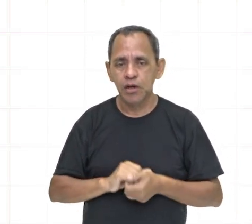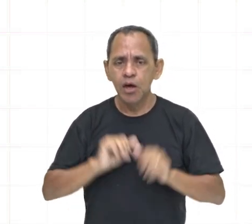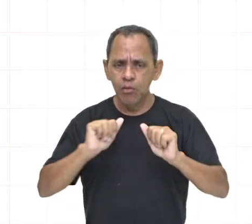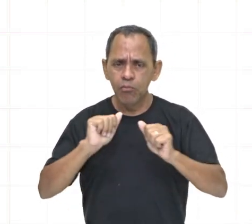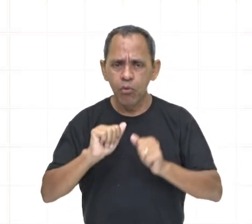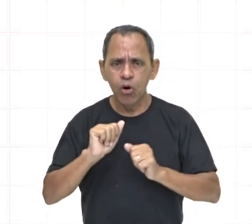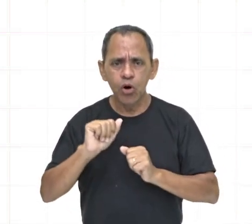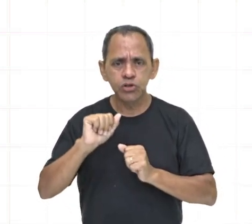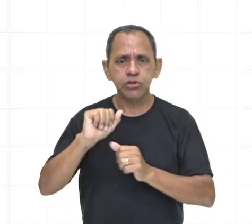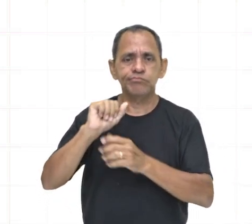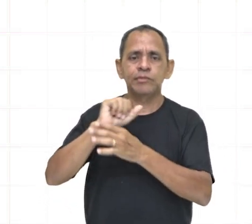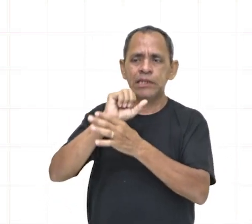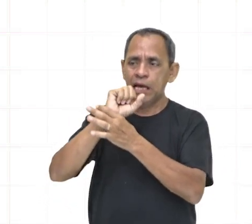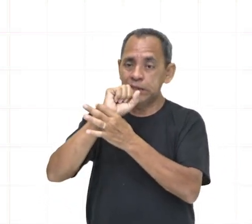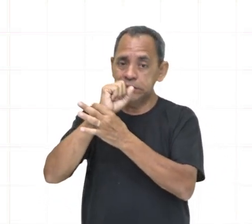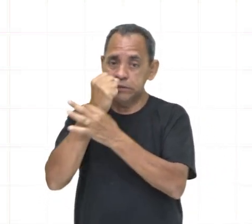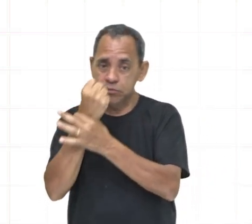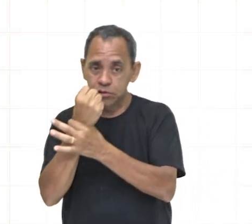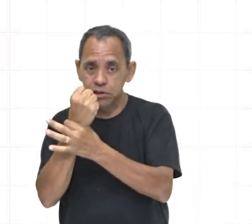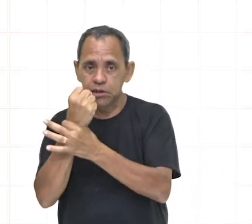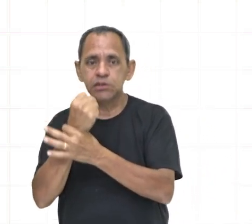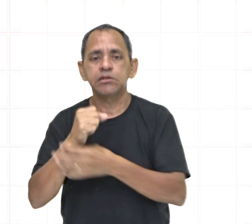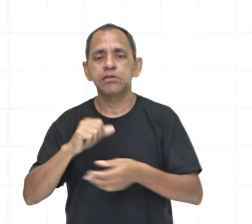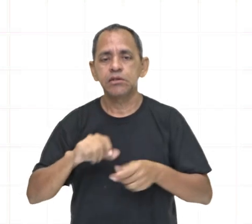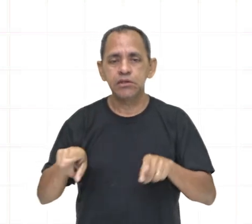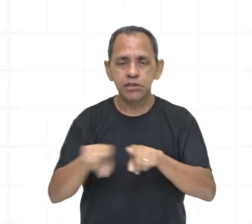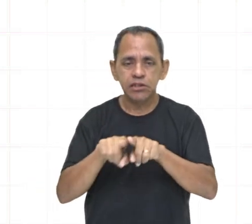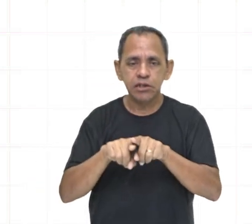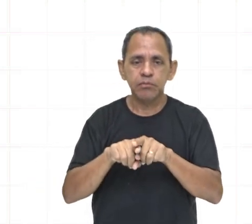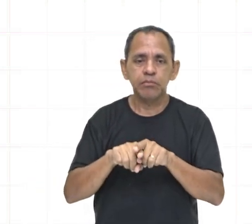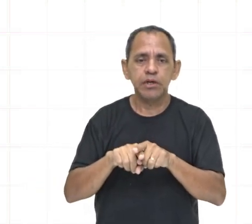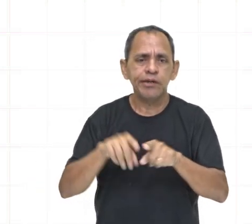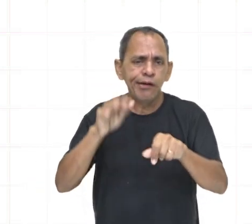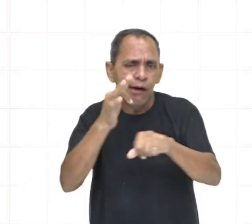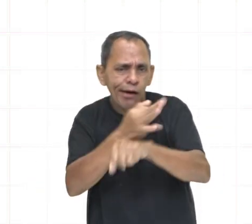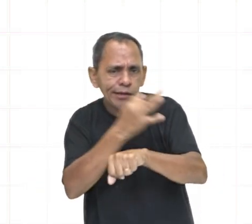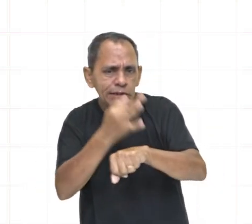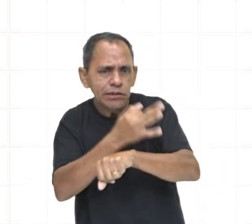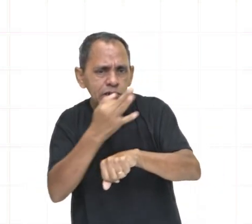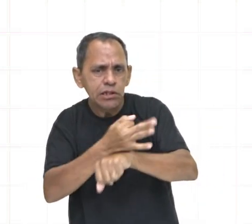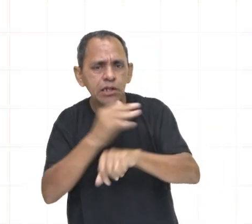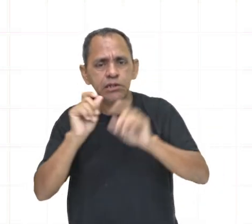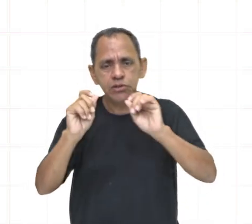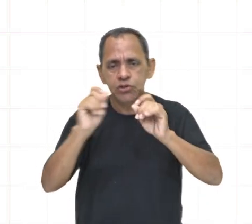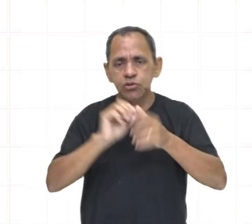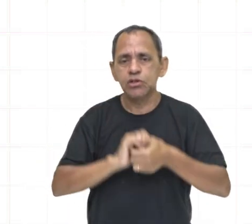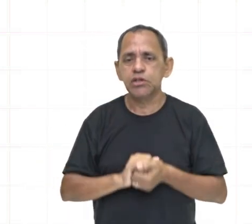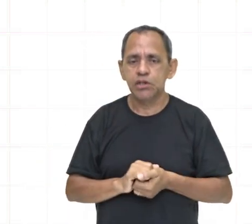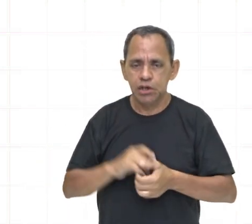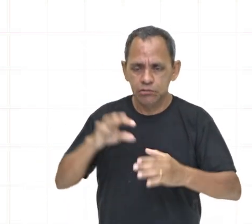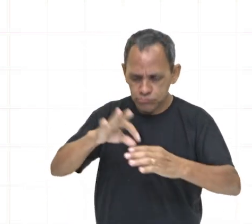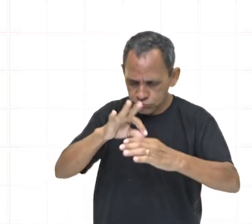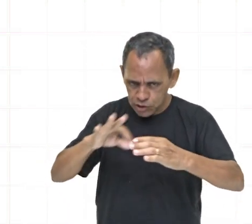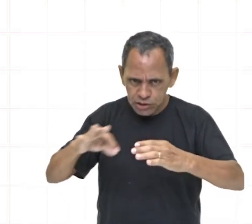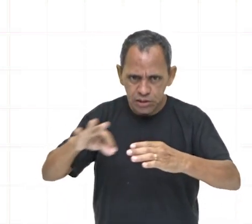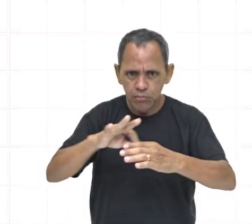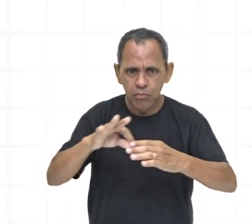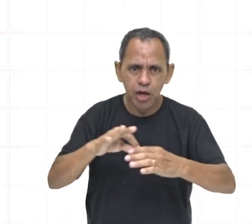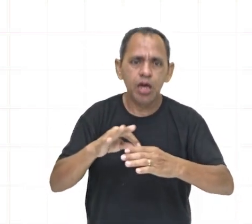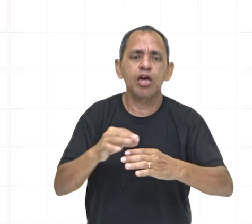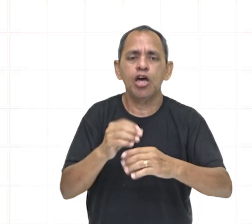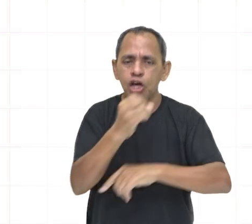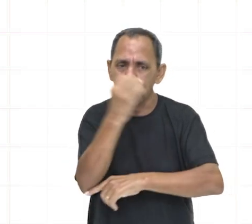ou não, né, nessa tolerância aí às condições climáticas adversas e o aumento do valor nutritivo. É uma